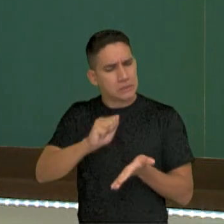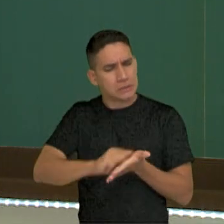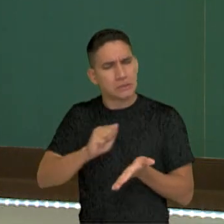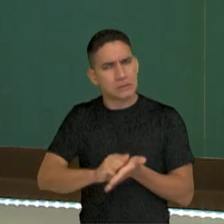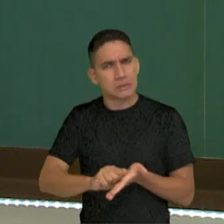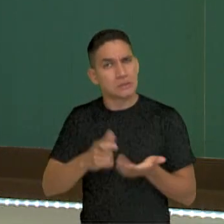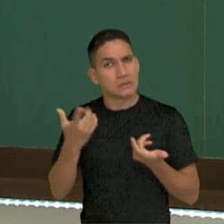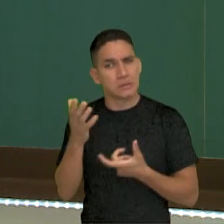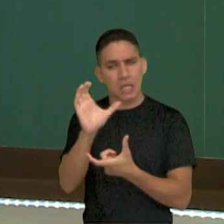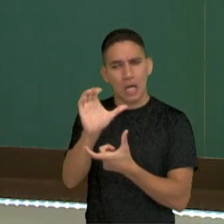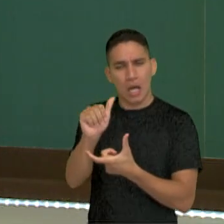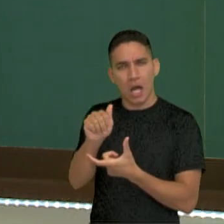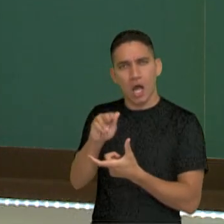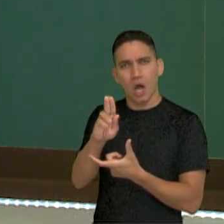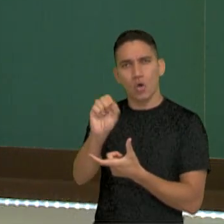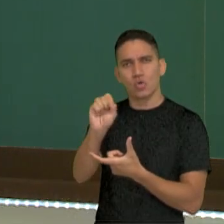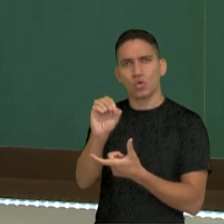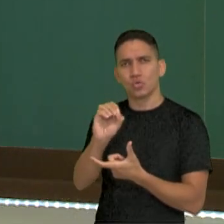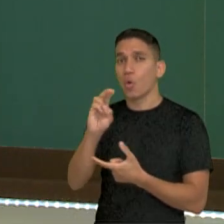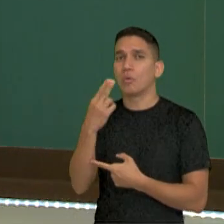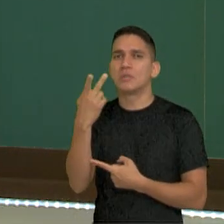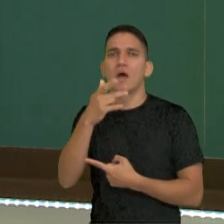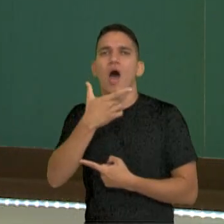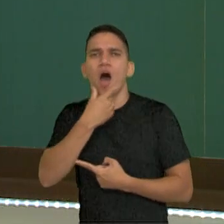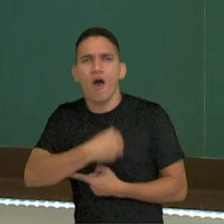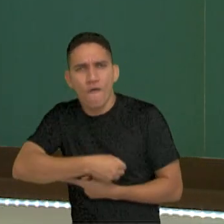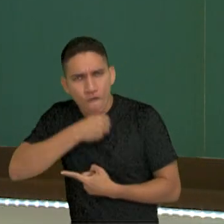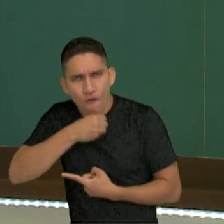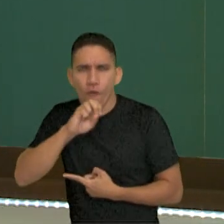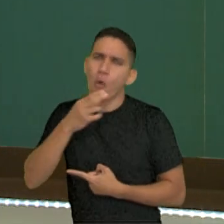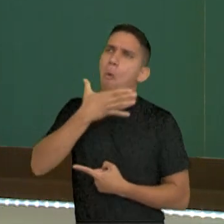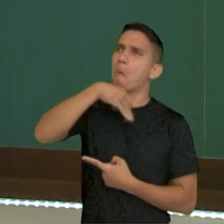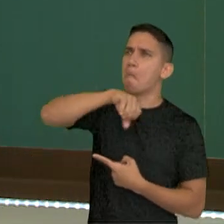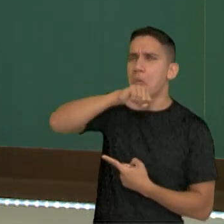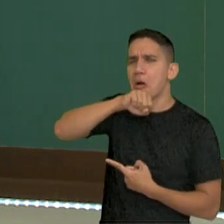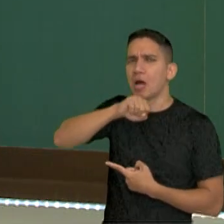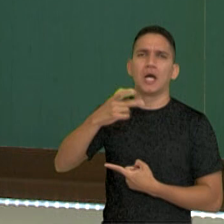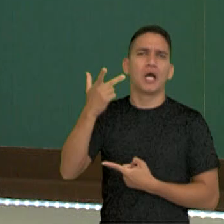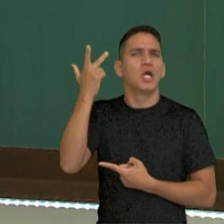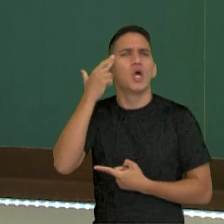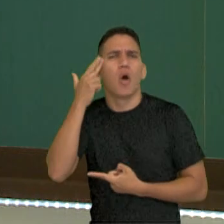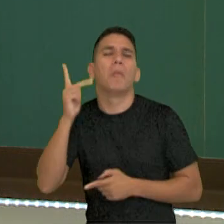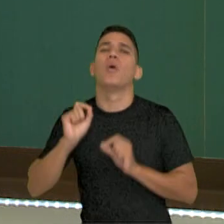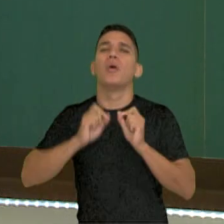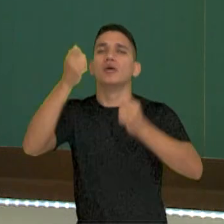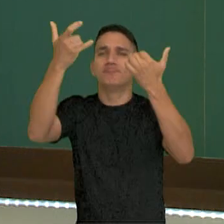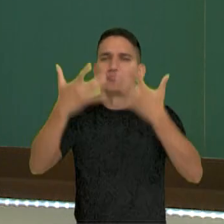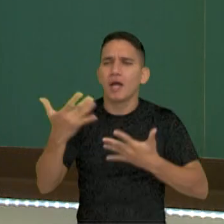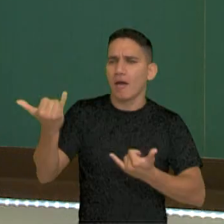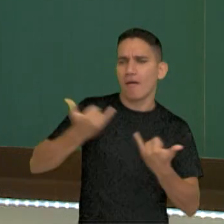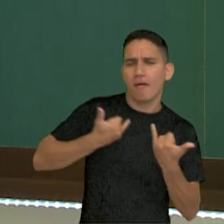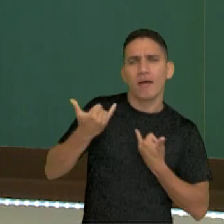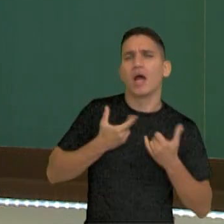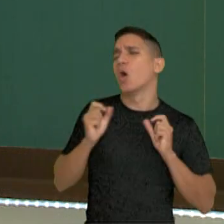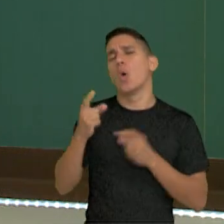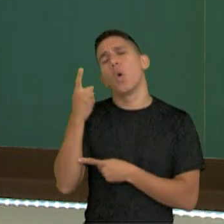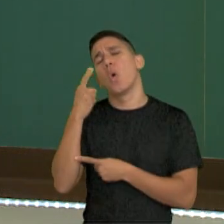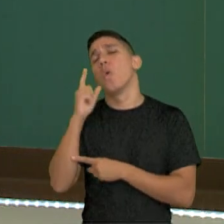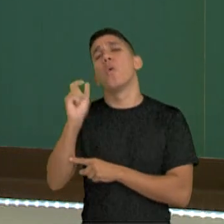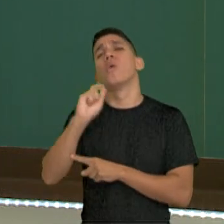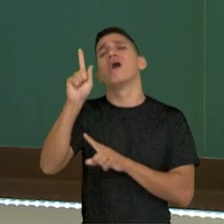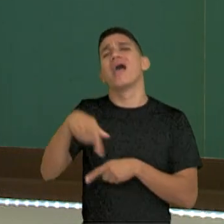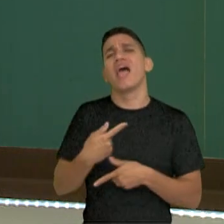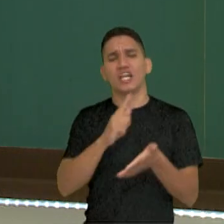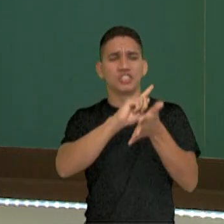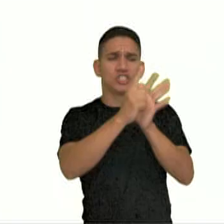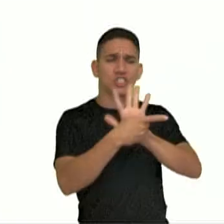causo? Seu avô, seu pai, geralmente a gente ouve. Vamos ver o que é esse